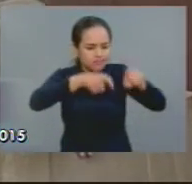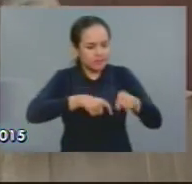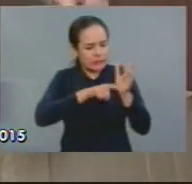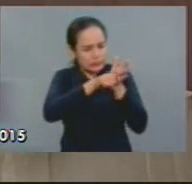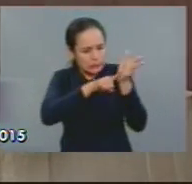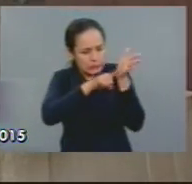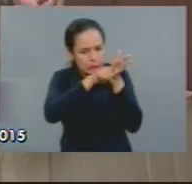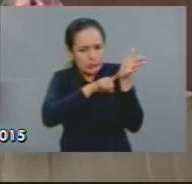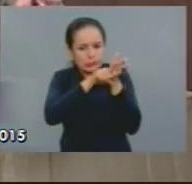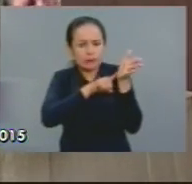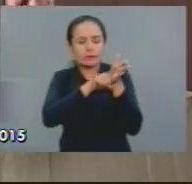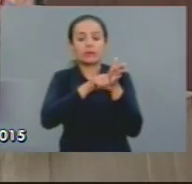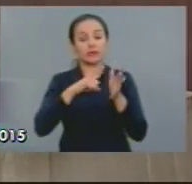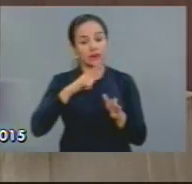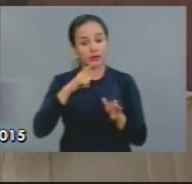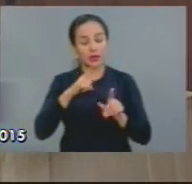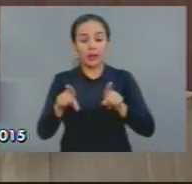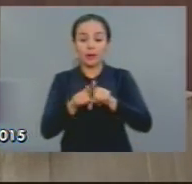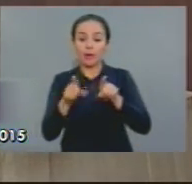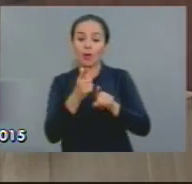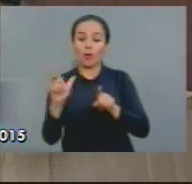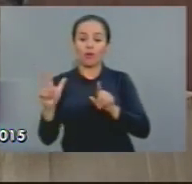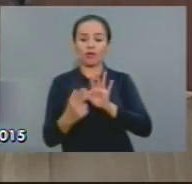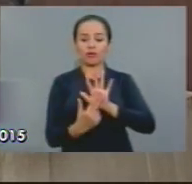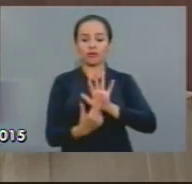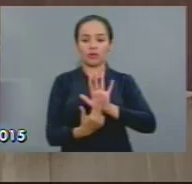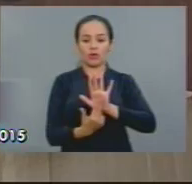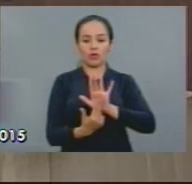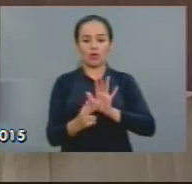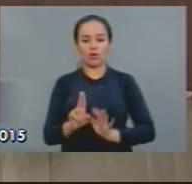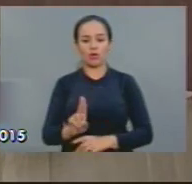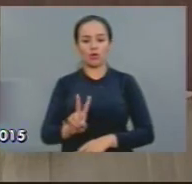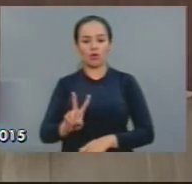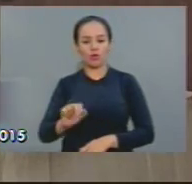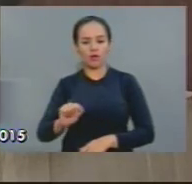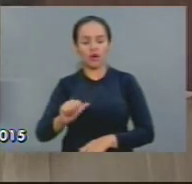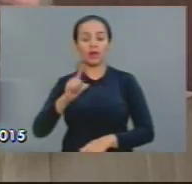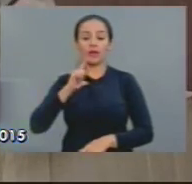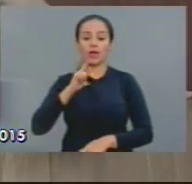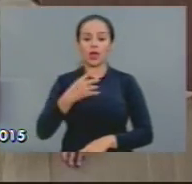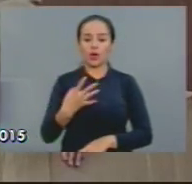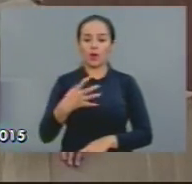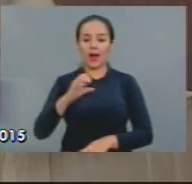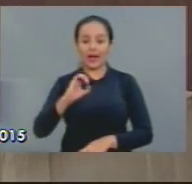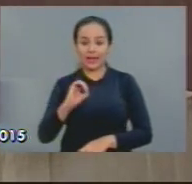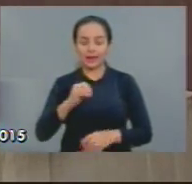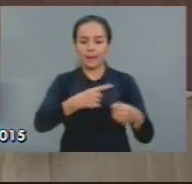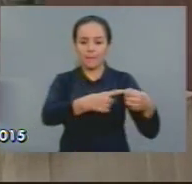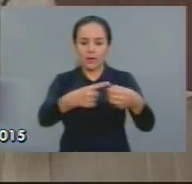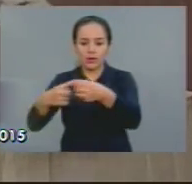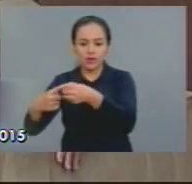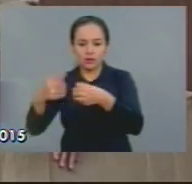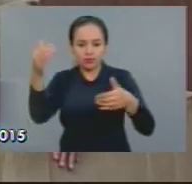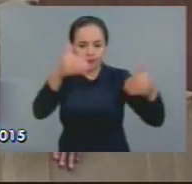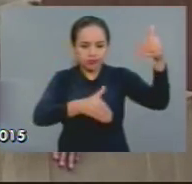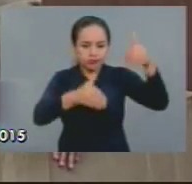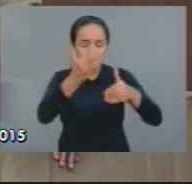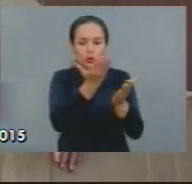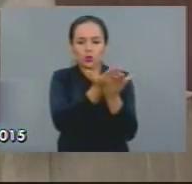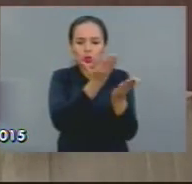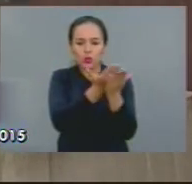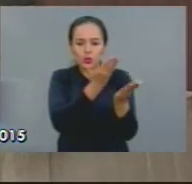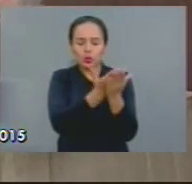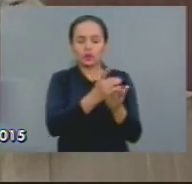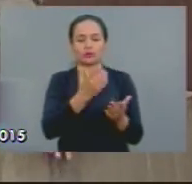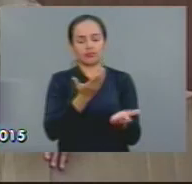pesquisadas. Na UVA, 40 municípios se fazem presentes naquela universidade. Já daqui a pouco eu estarei lá em